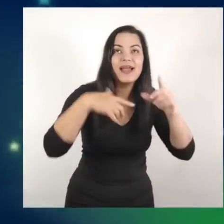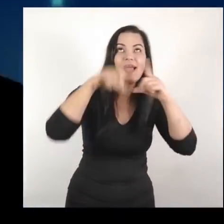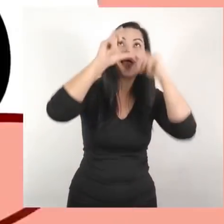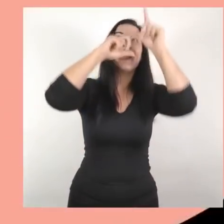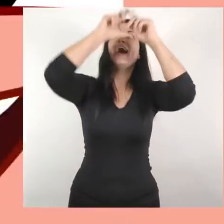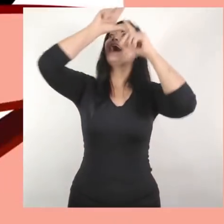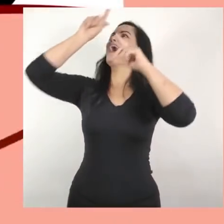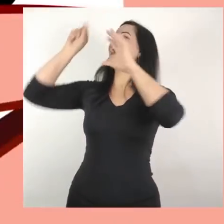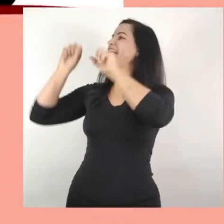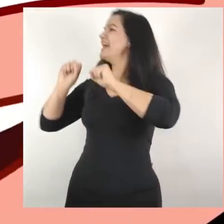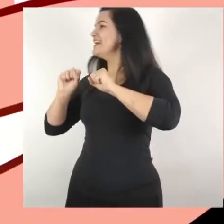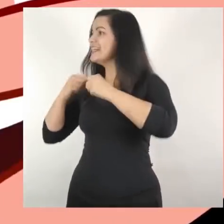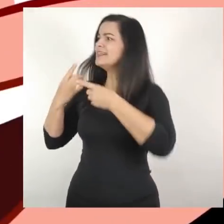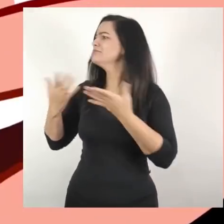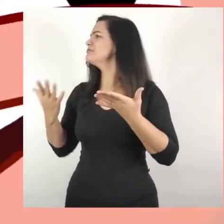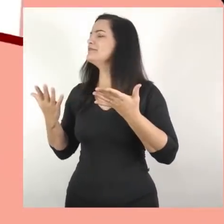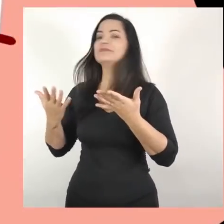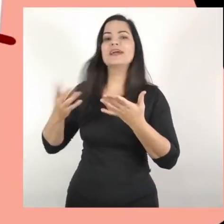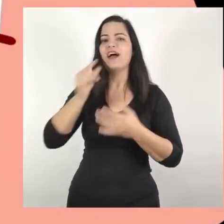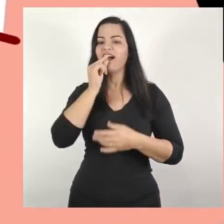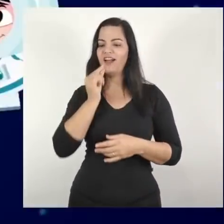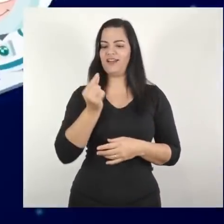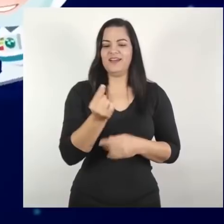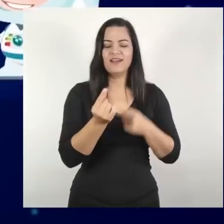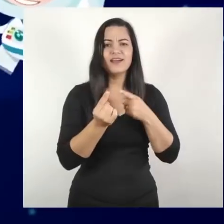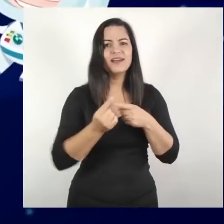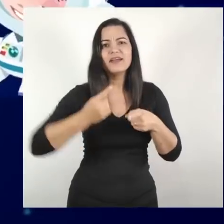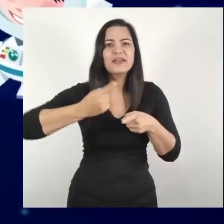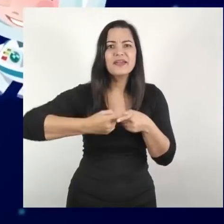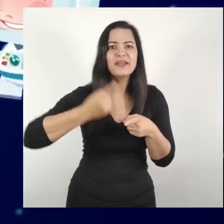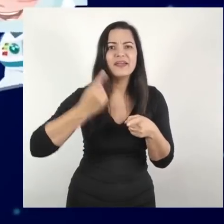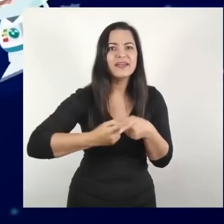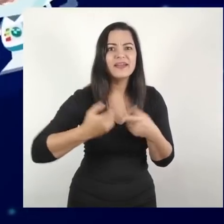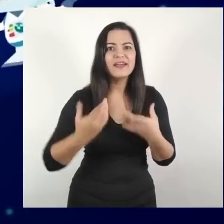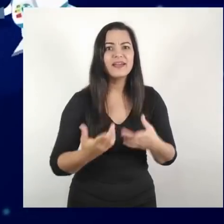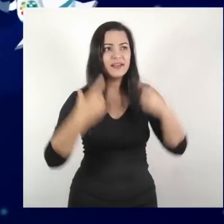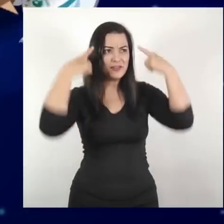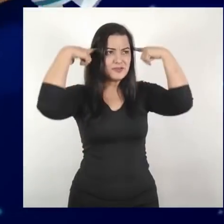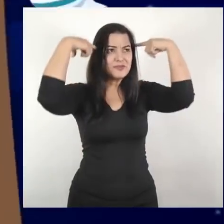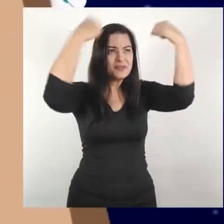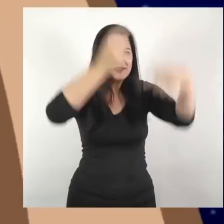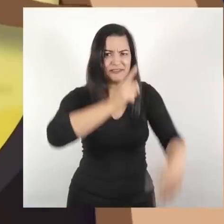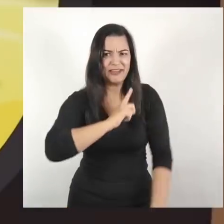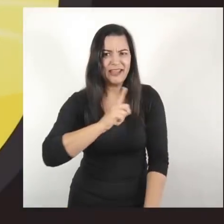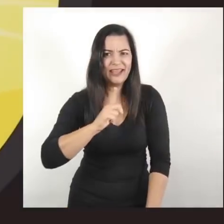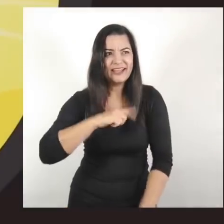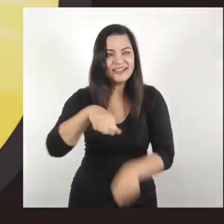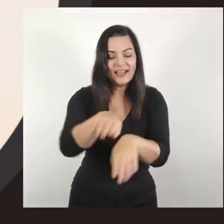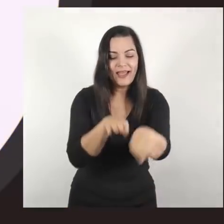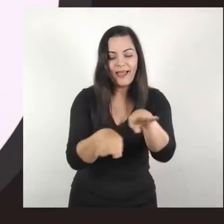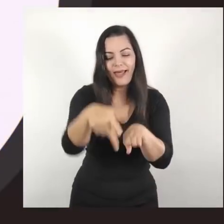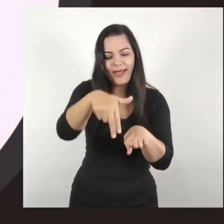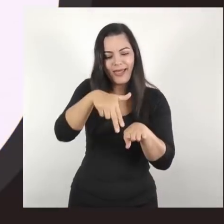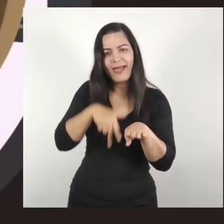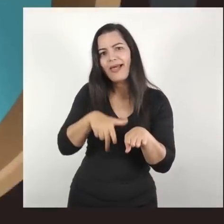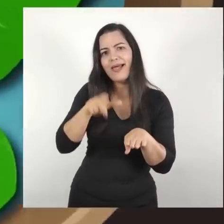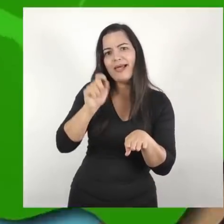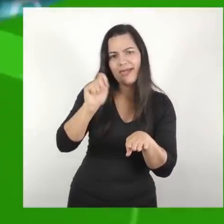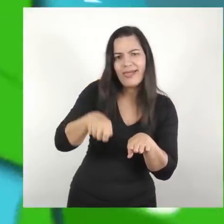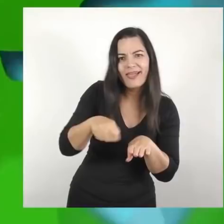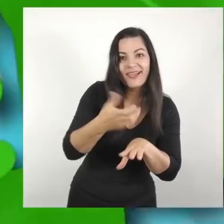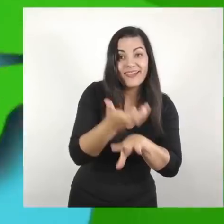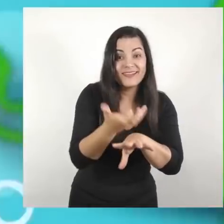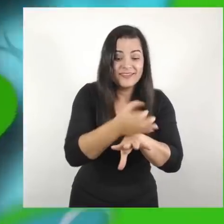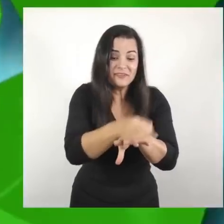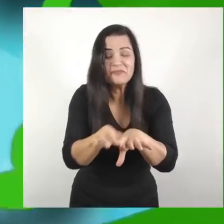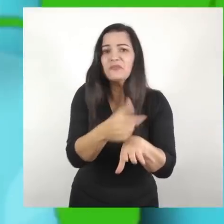cadê a estrela cadente? Porque a gente perde dente, será que existe doente? Dá pra andar de trás pra frente, abacaxi não tem semente. Tudo